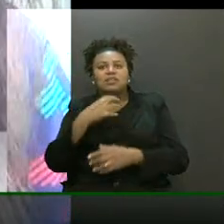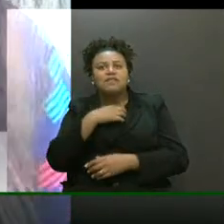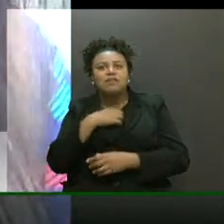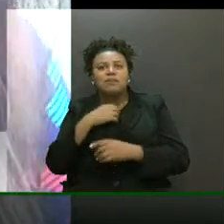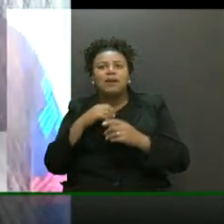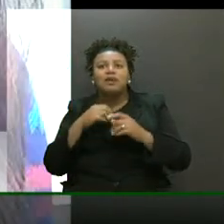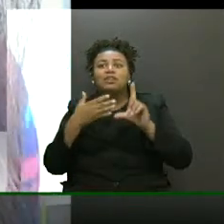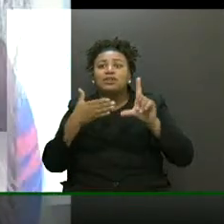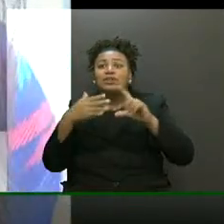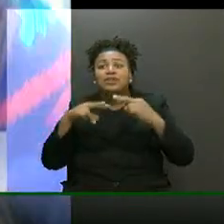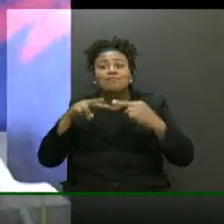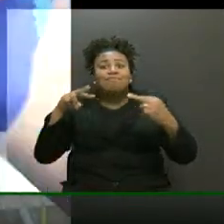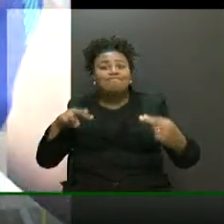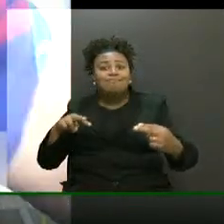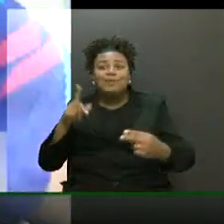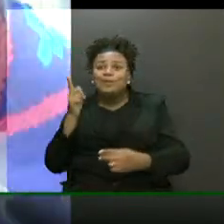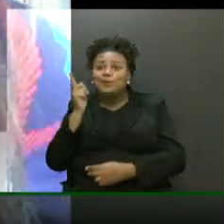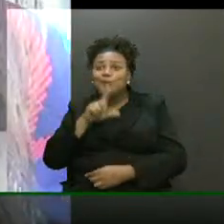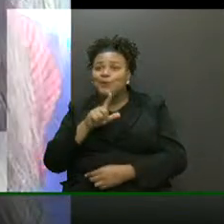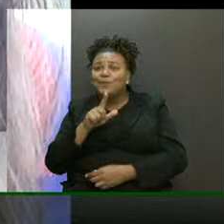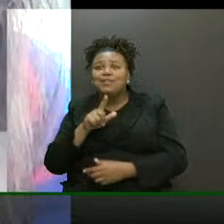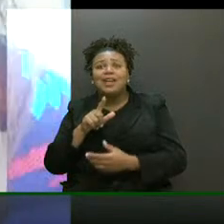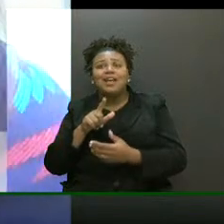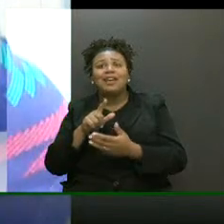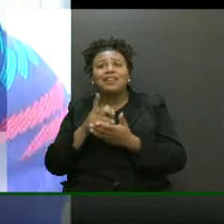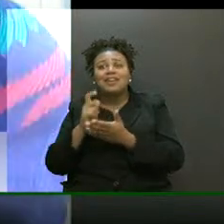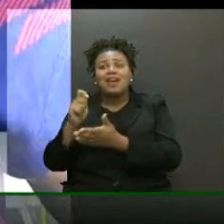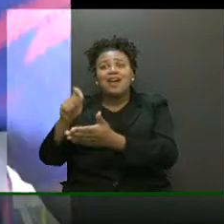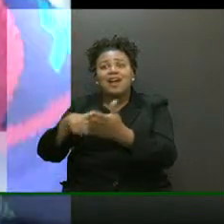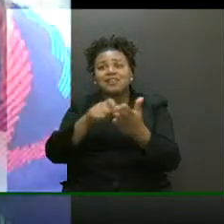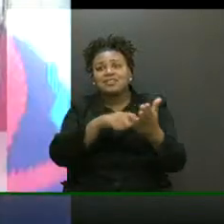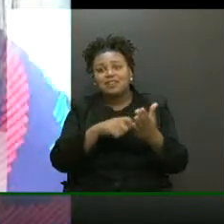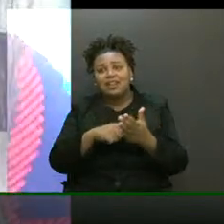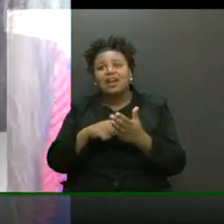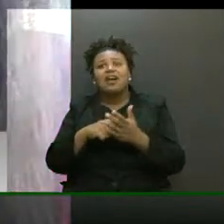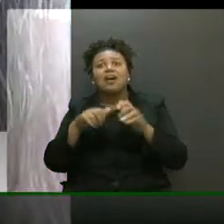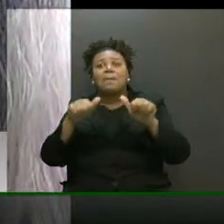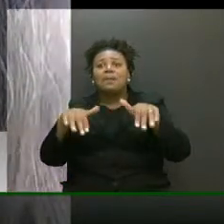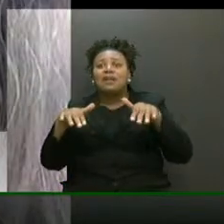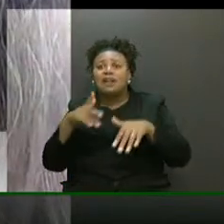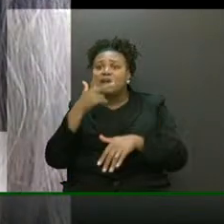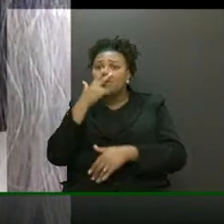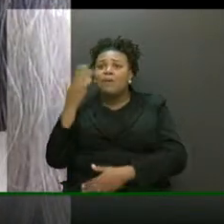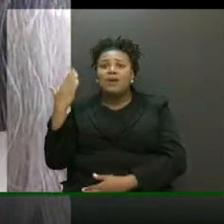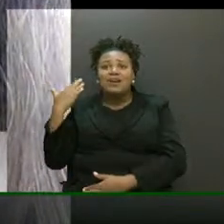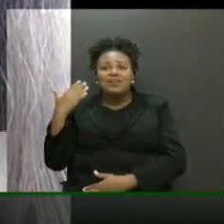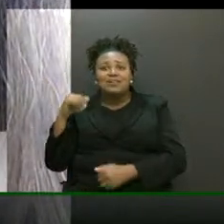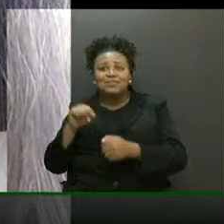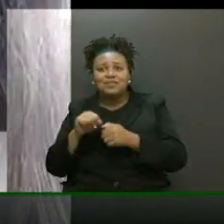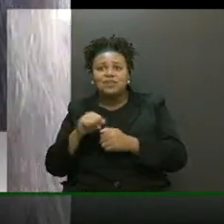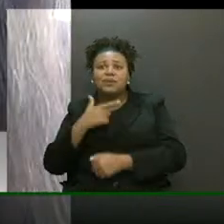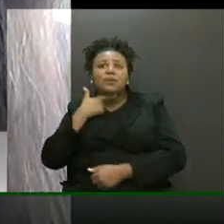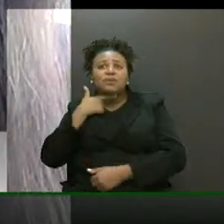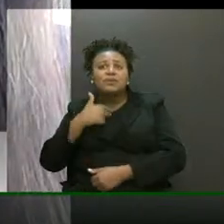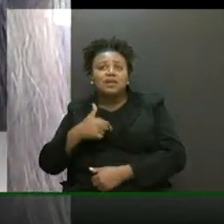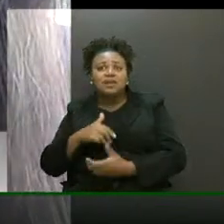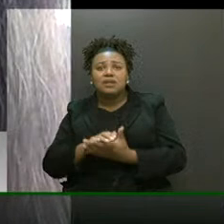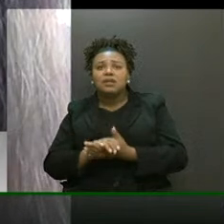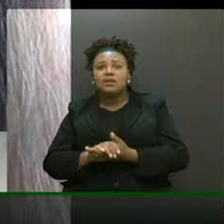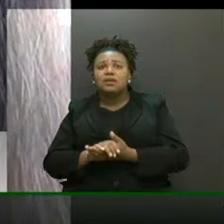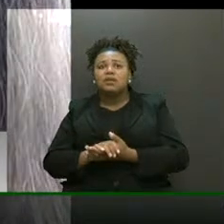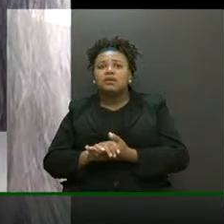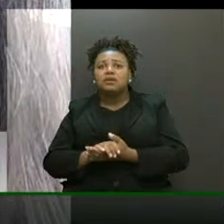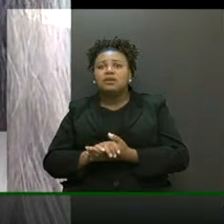formato, a gente não está conseguindo... colher as assinaturas em plenário, como a gente fazia antes. Então, eu gostaria